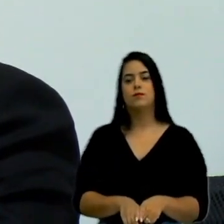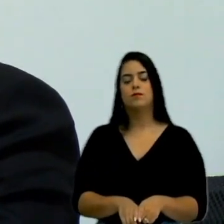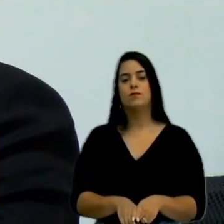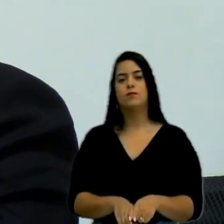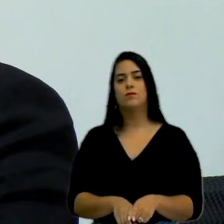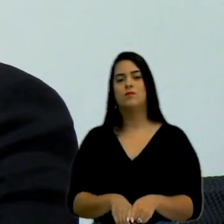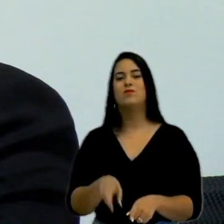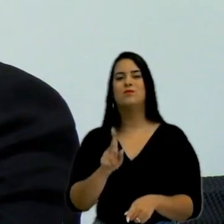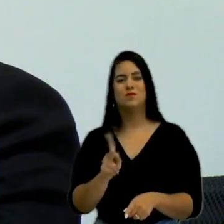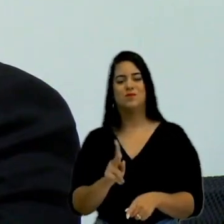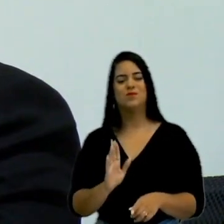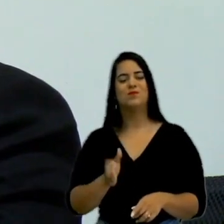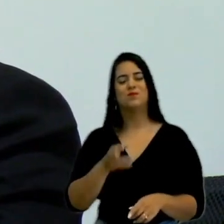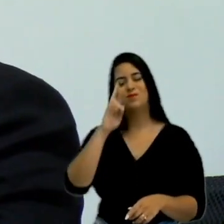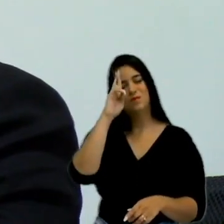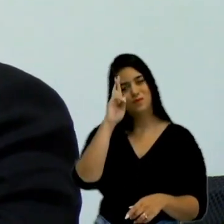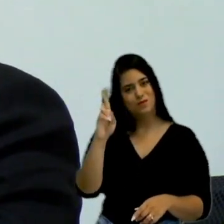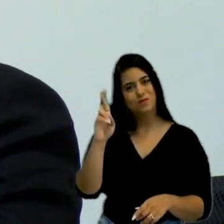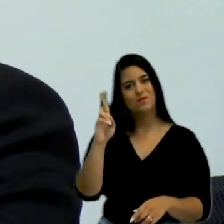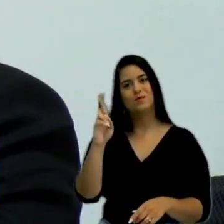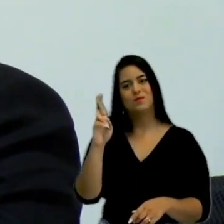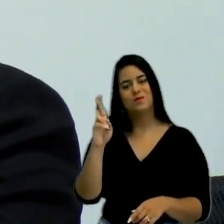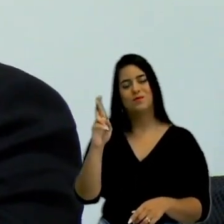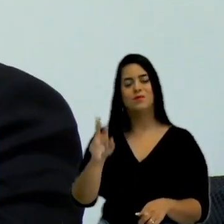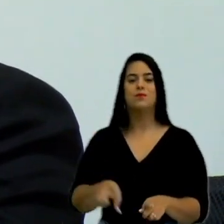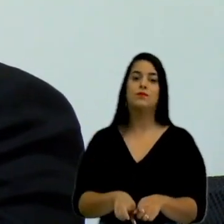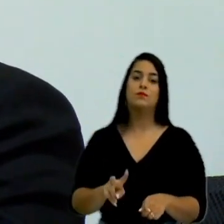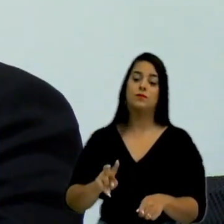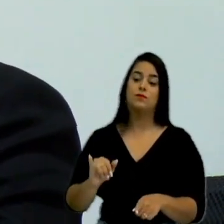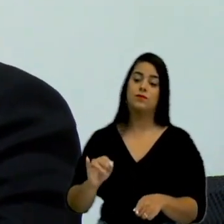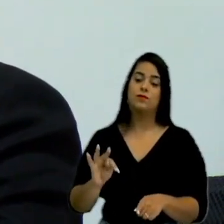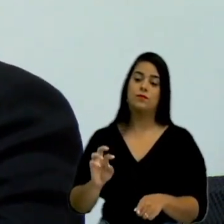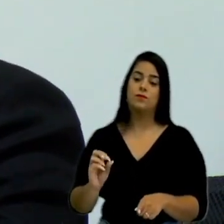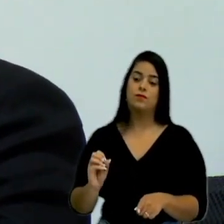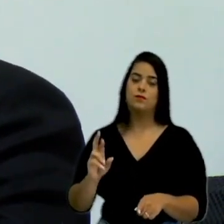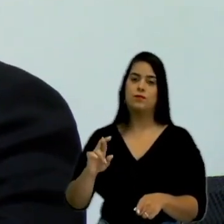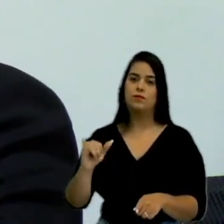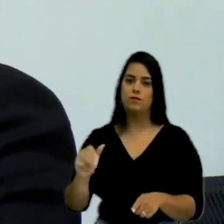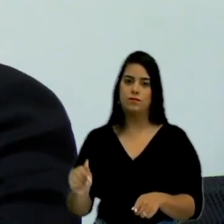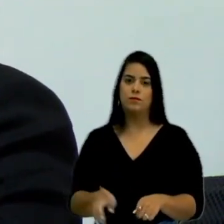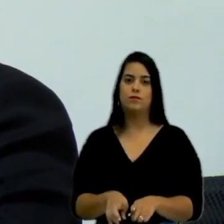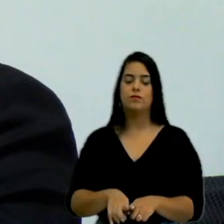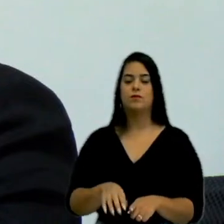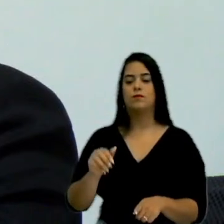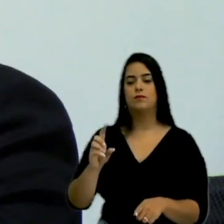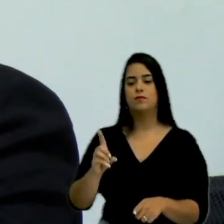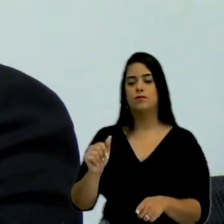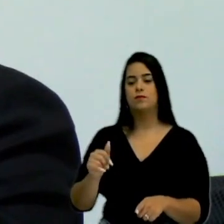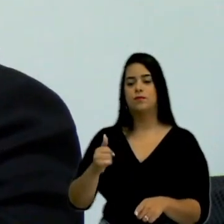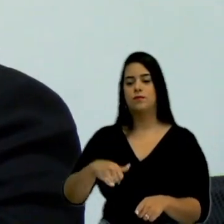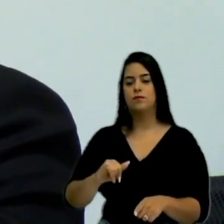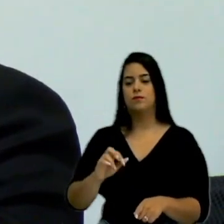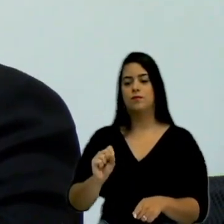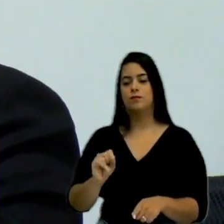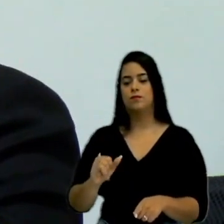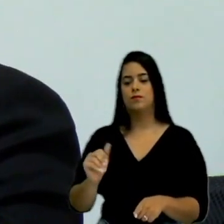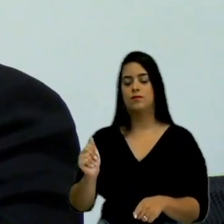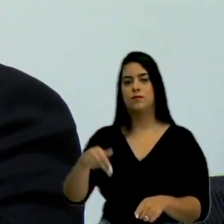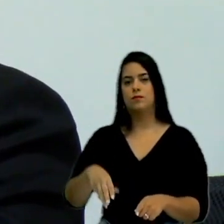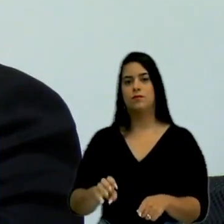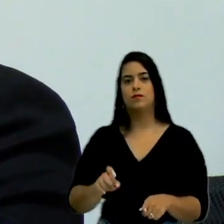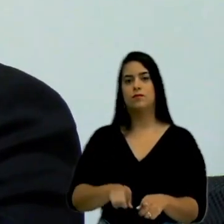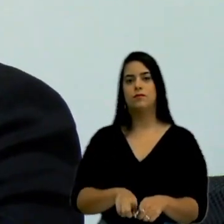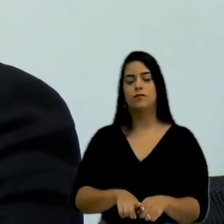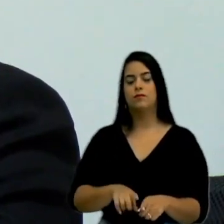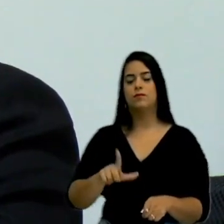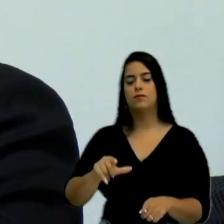professora, já foi diretora, a Vitória Moura, a Deisiane Farias, a Ladijane